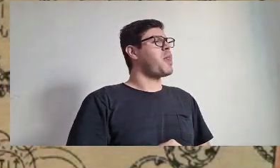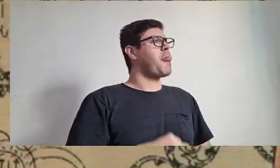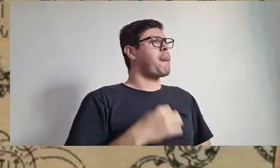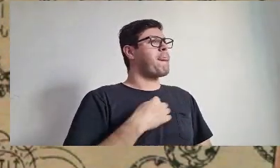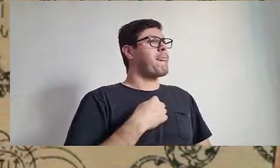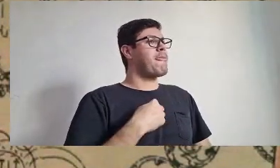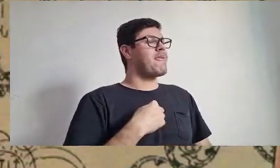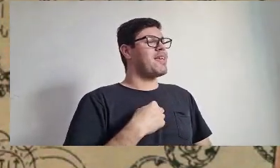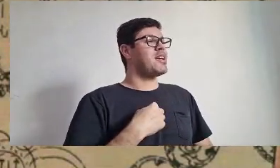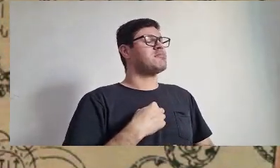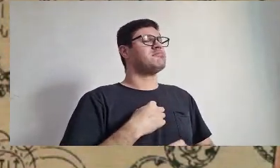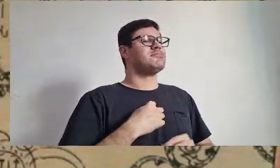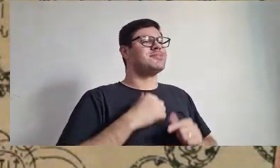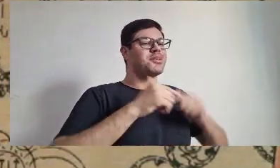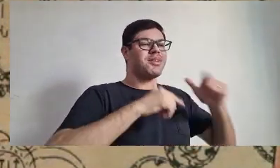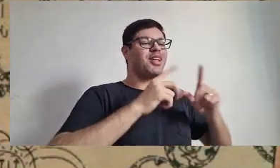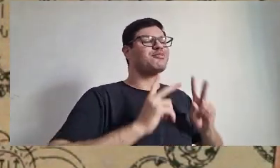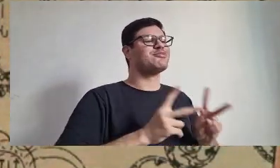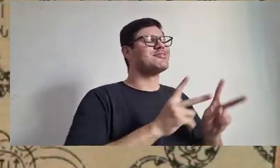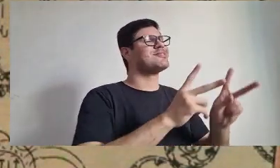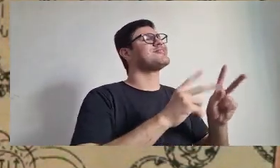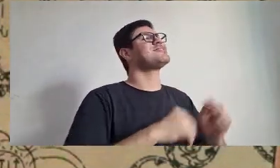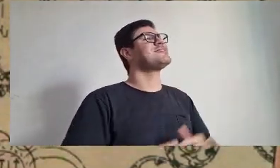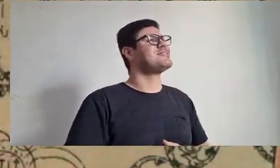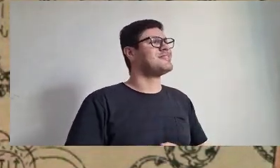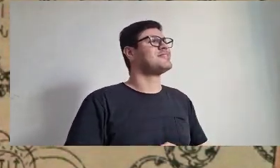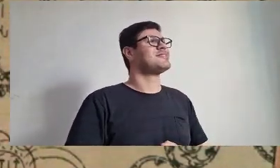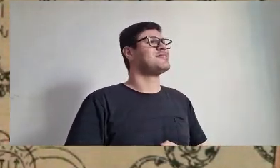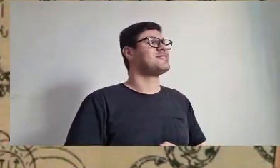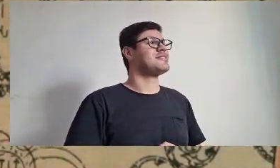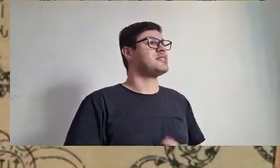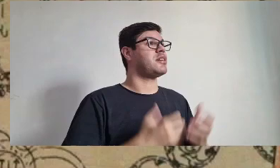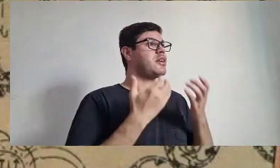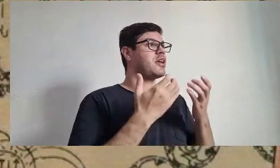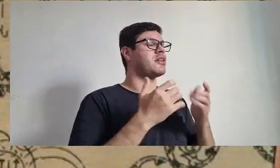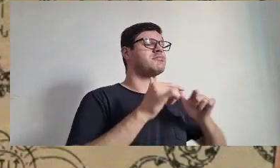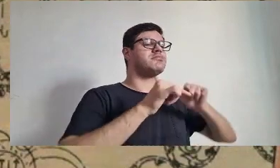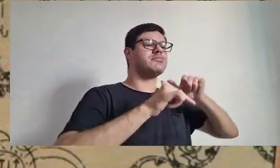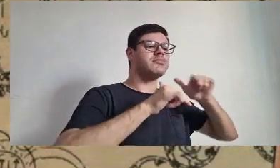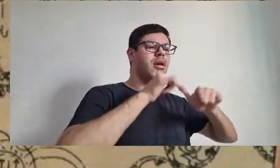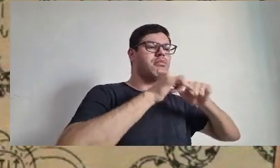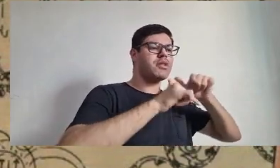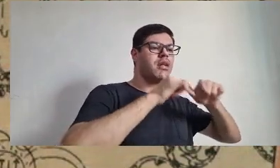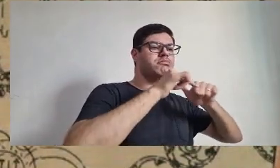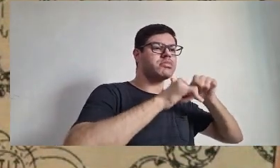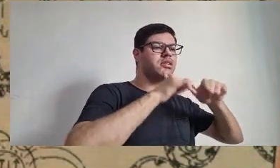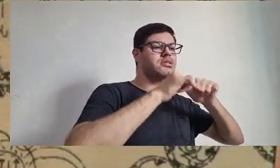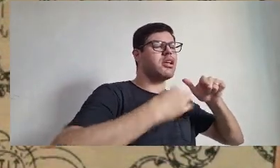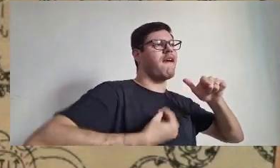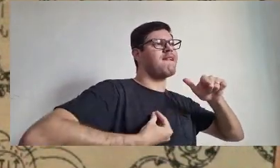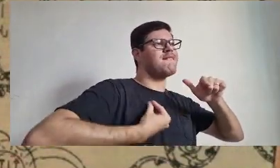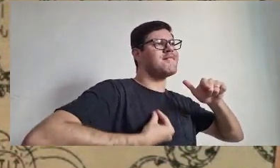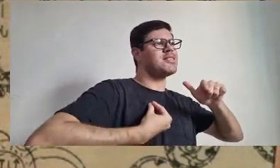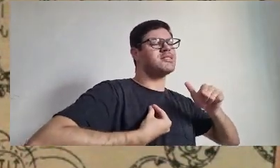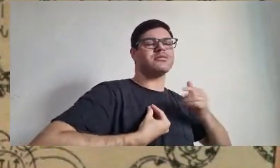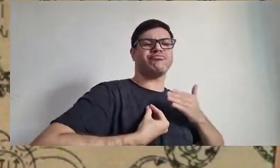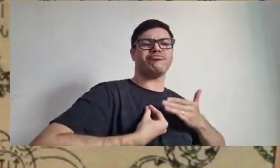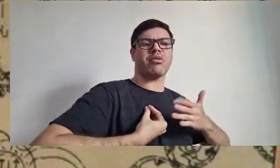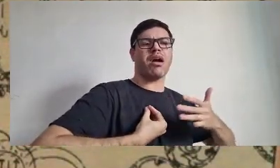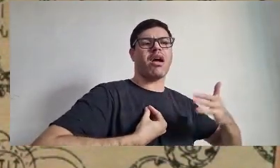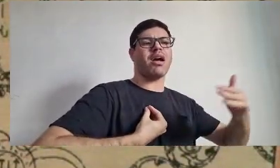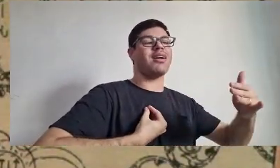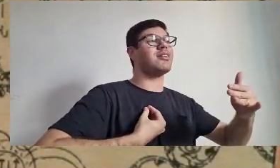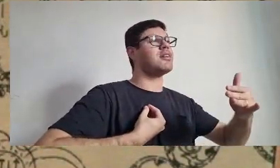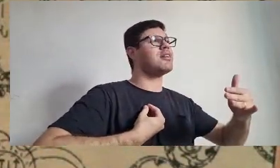aposentado, mas vou continuar trabalhando. E quero continuar trabalhando enquanto tiver vida e estiver